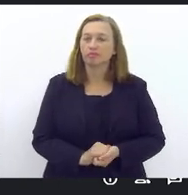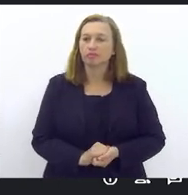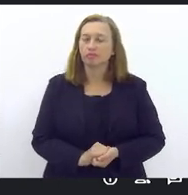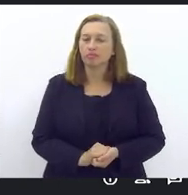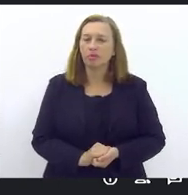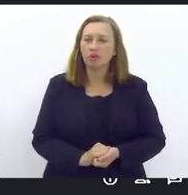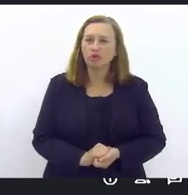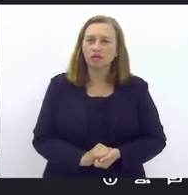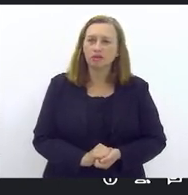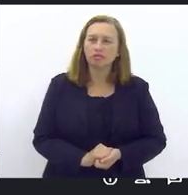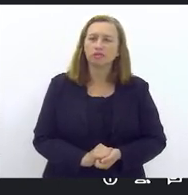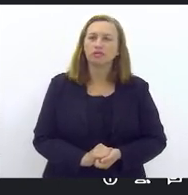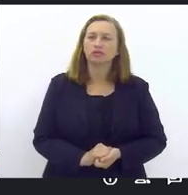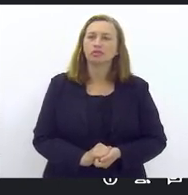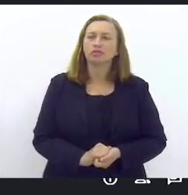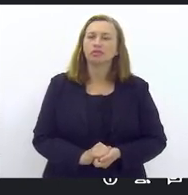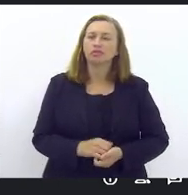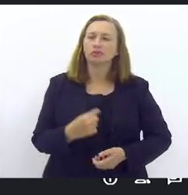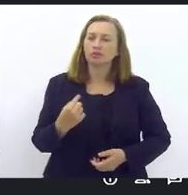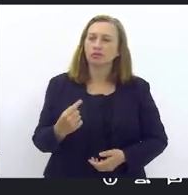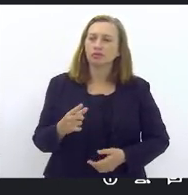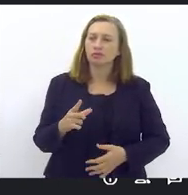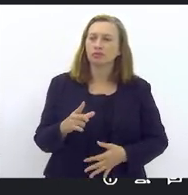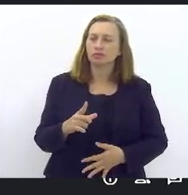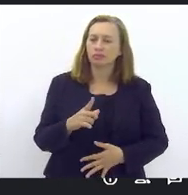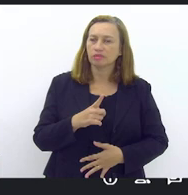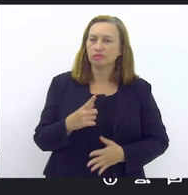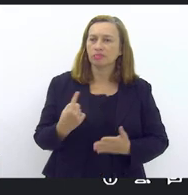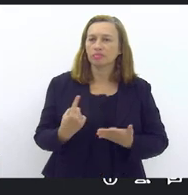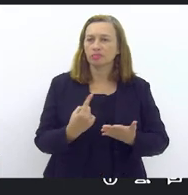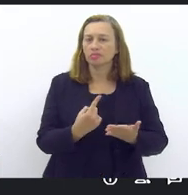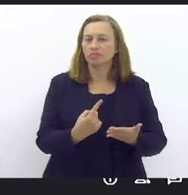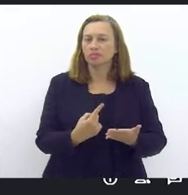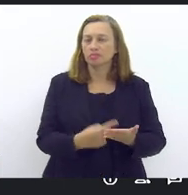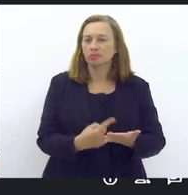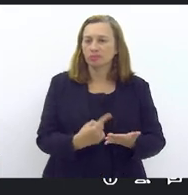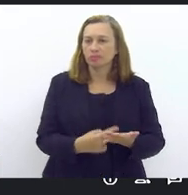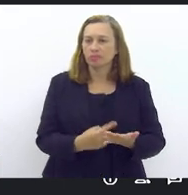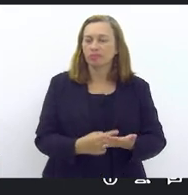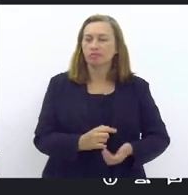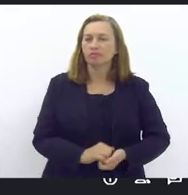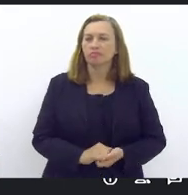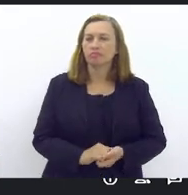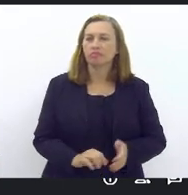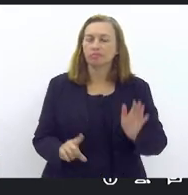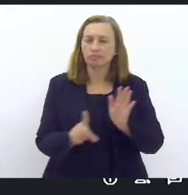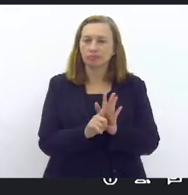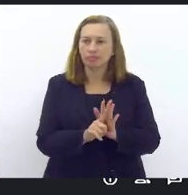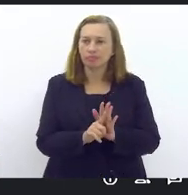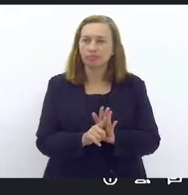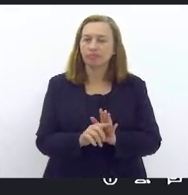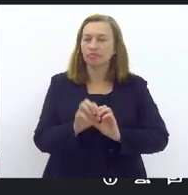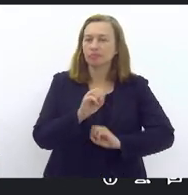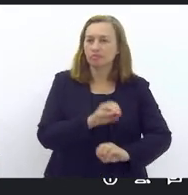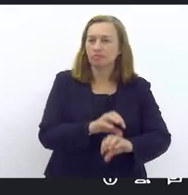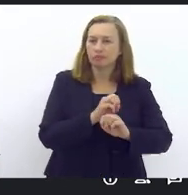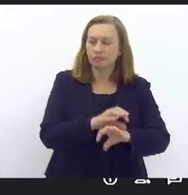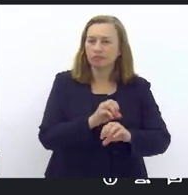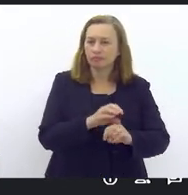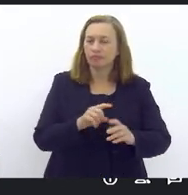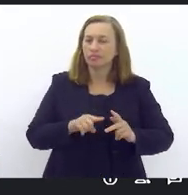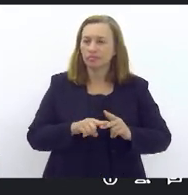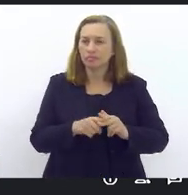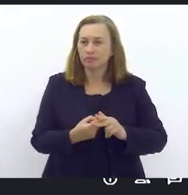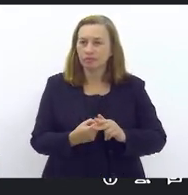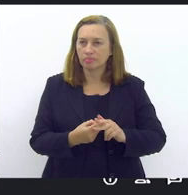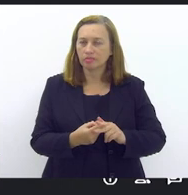poderes executivos e faça com que a gente tenha cumprir nesse país as ausências da lei do Sistema Nacional da Educação, a regulamentação